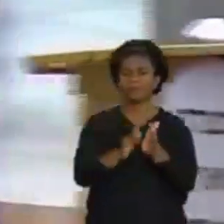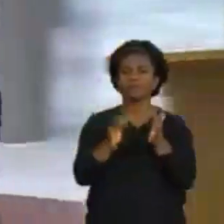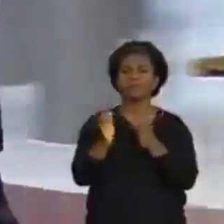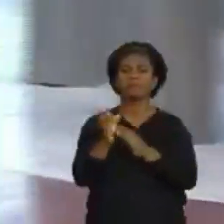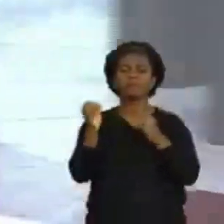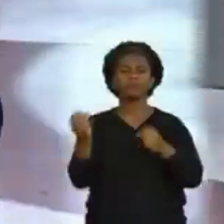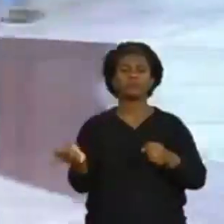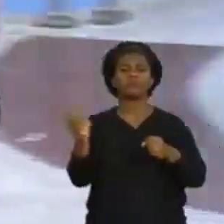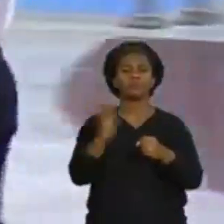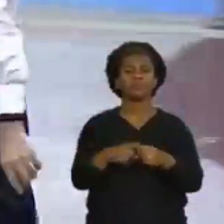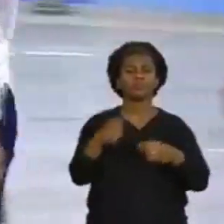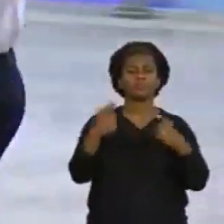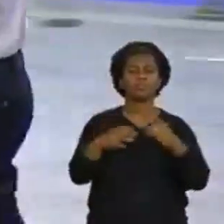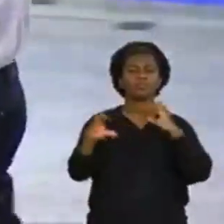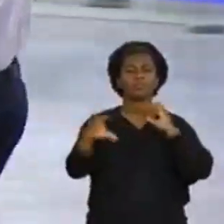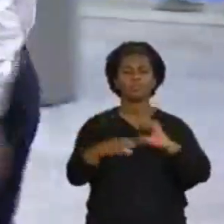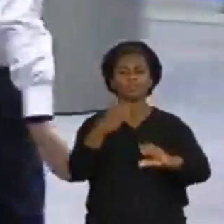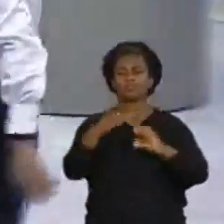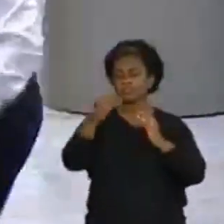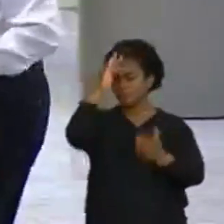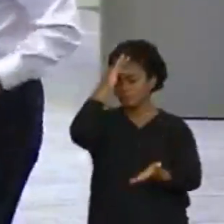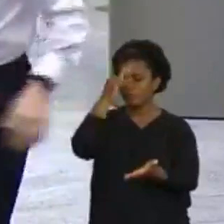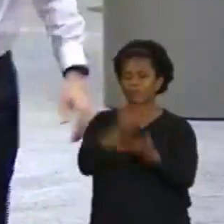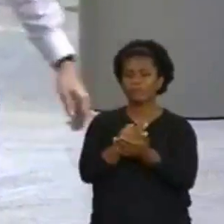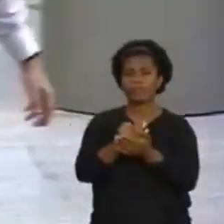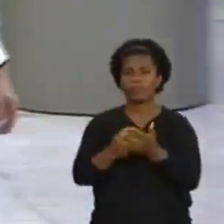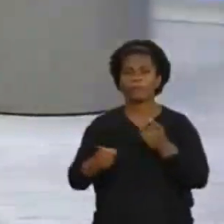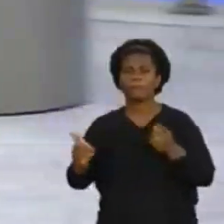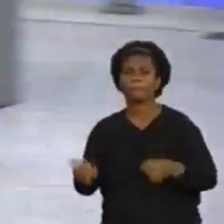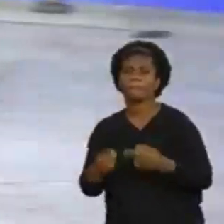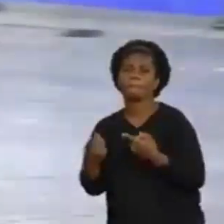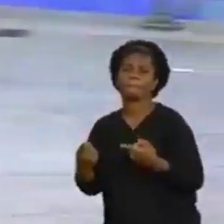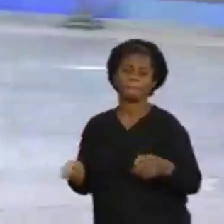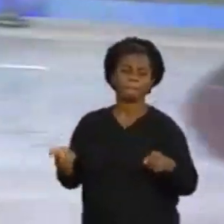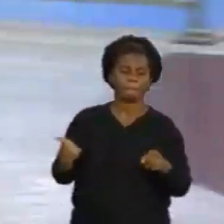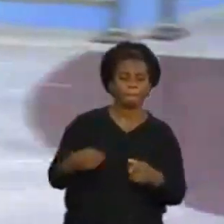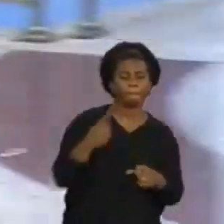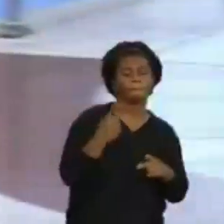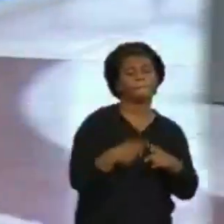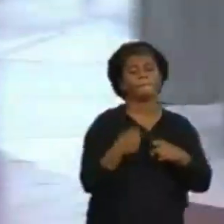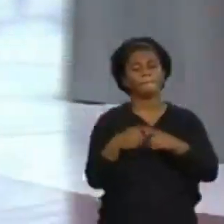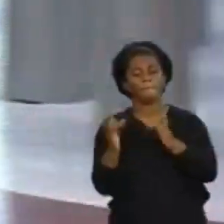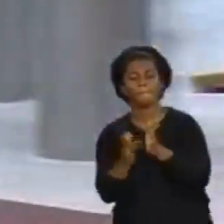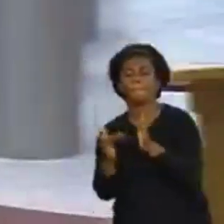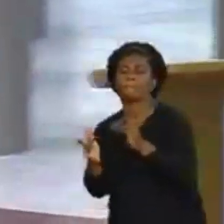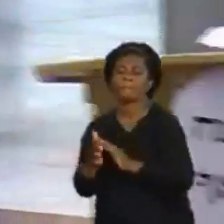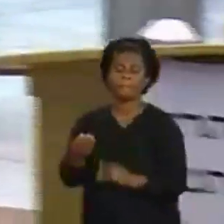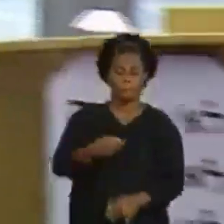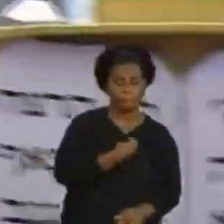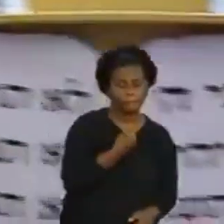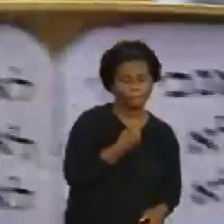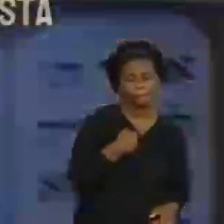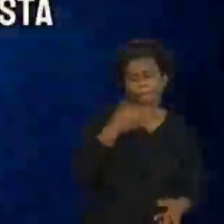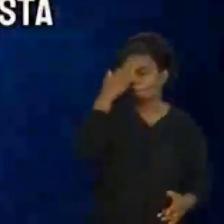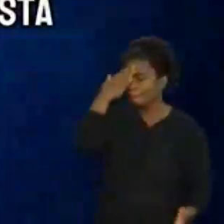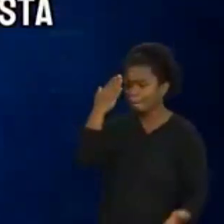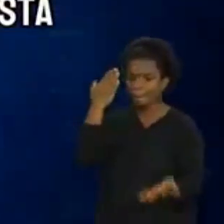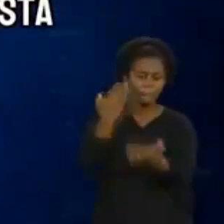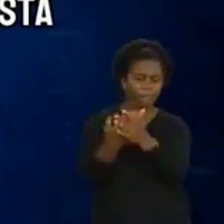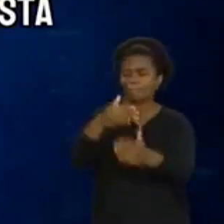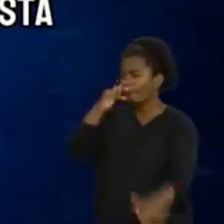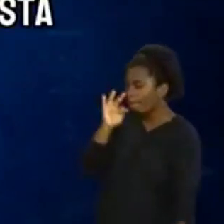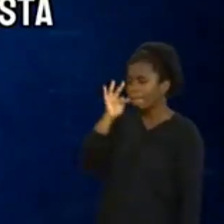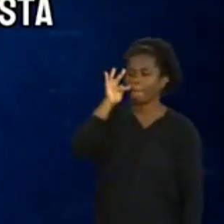Pode voltar para o seu lugar cantando com fé. Vamos lá, com fé. Porque Ele vive. Eu posso crer. Eu posso crer